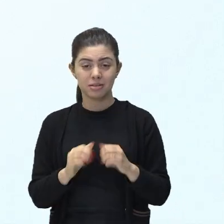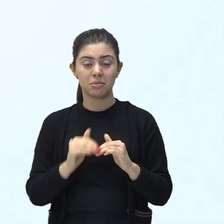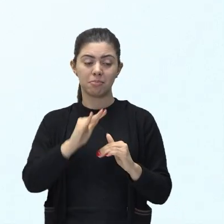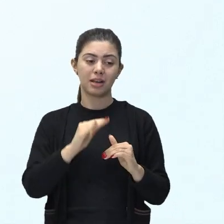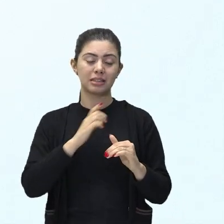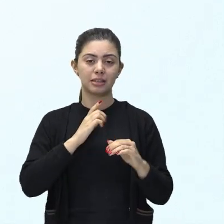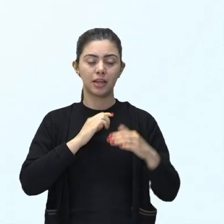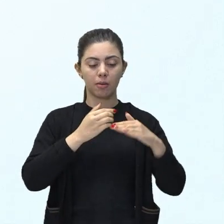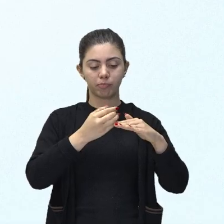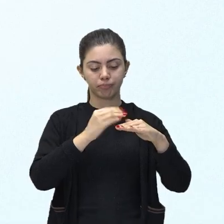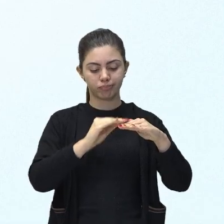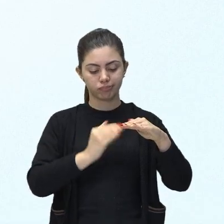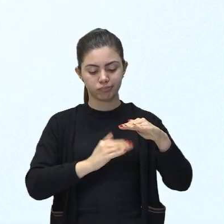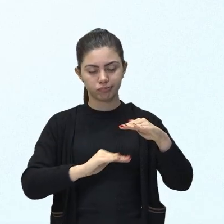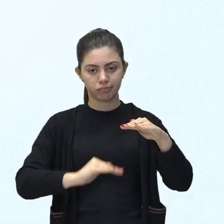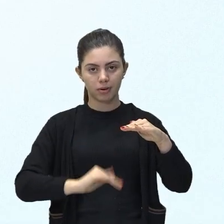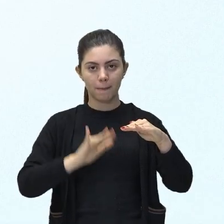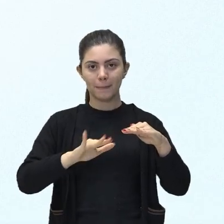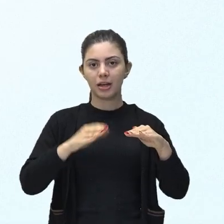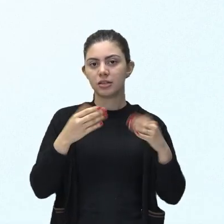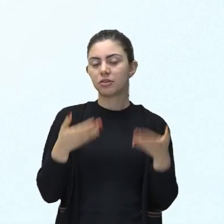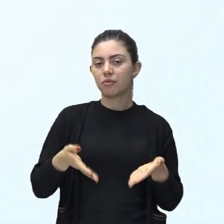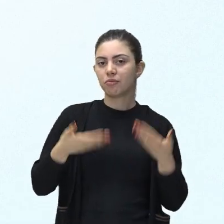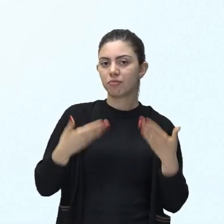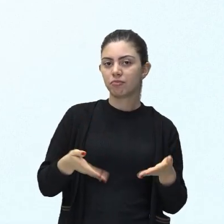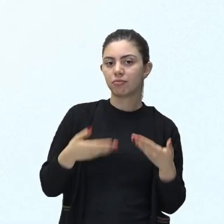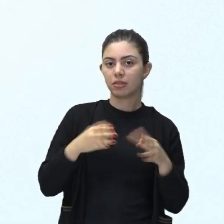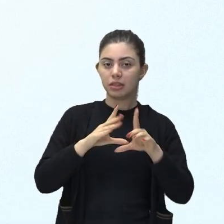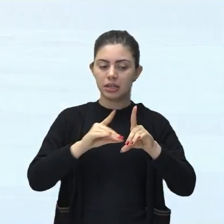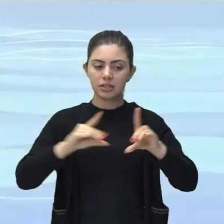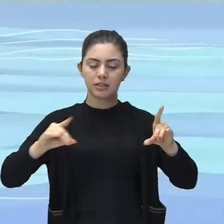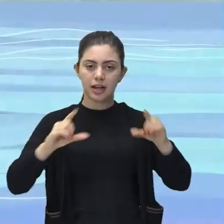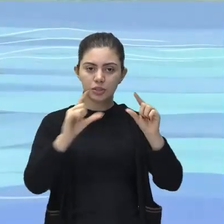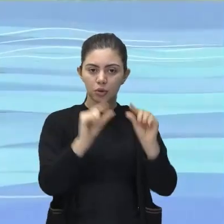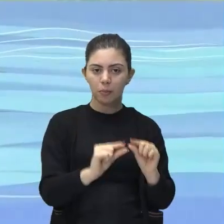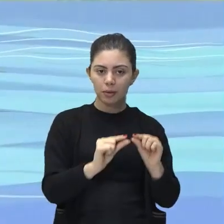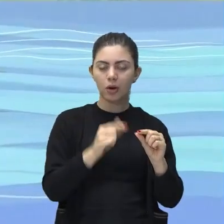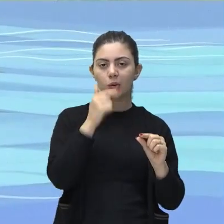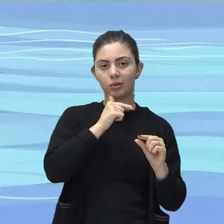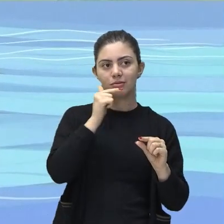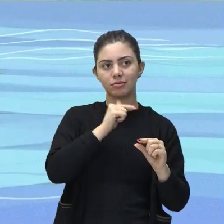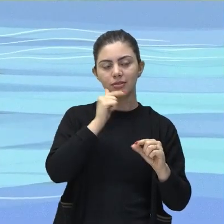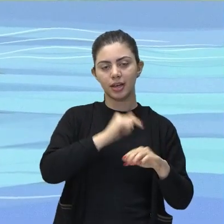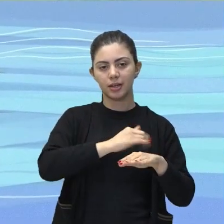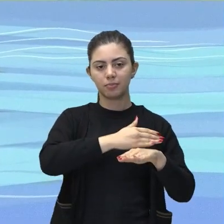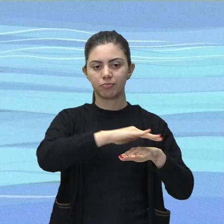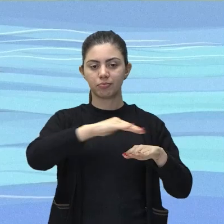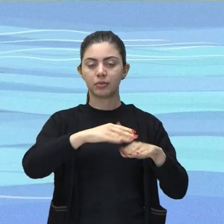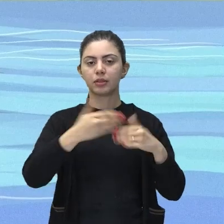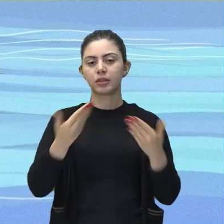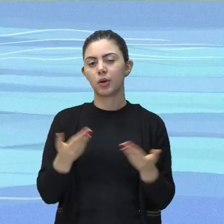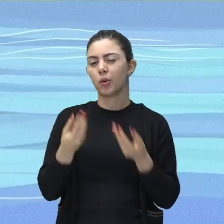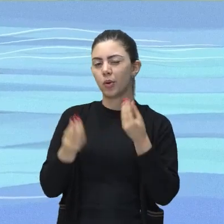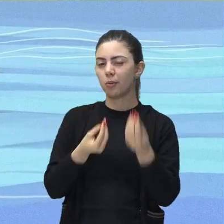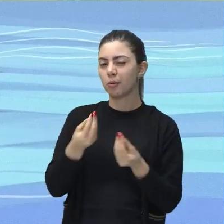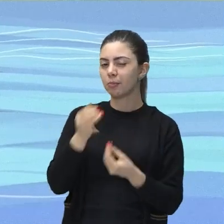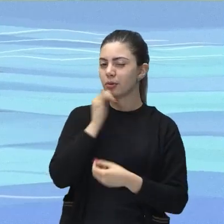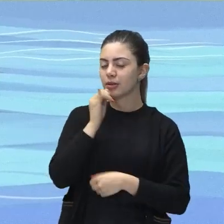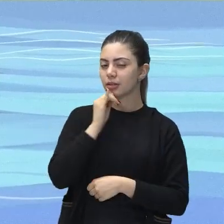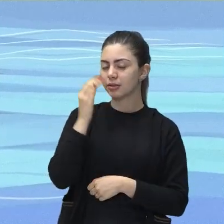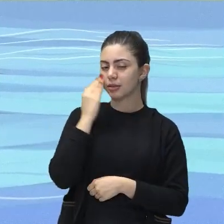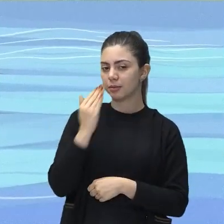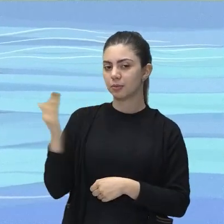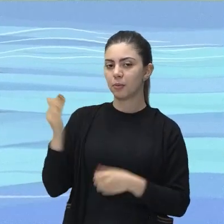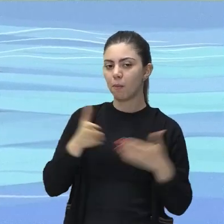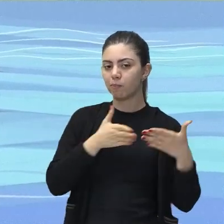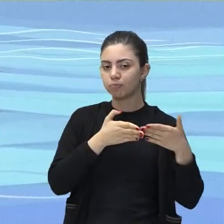afundam, enquanto os menos densos flutuam. Explicando melhor, um navio tem uma base com um formato